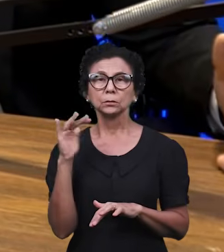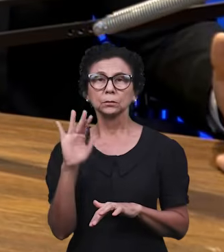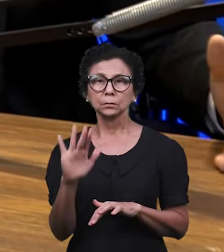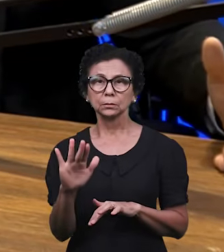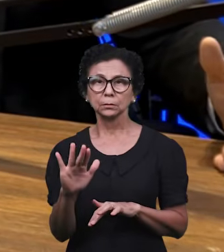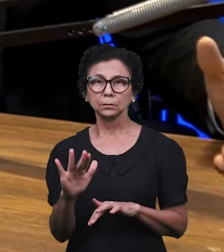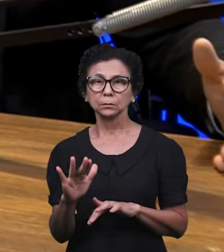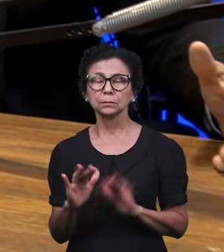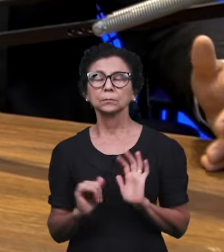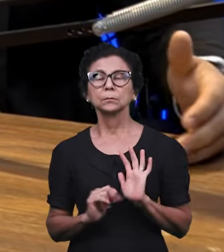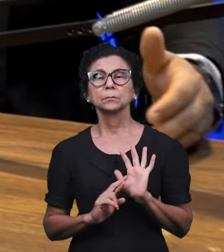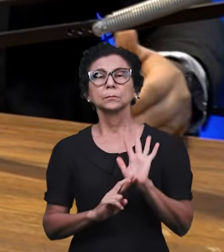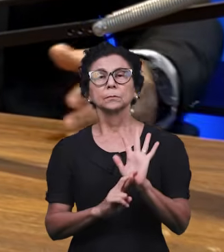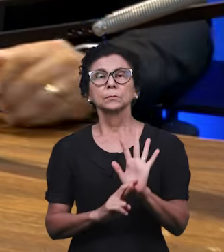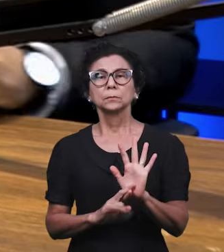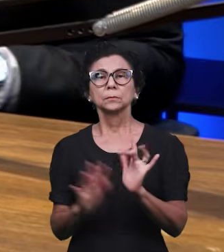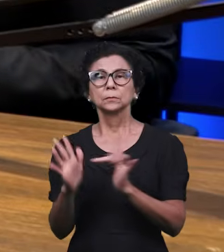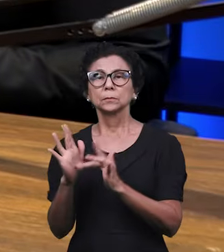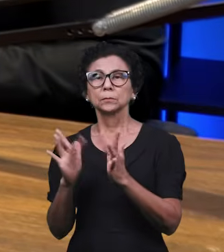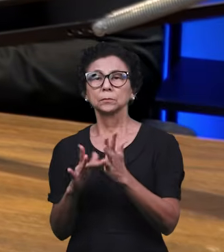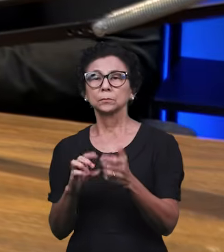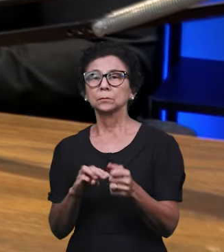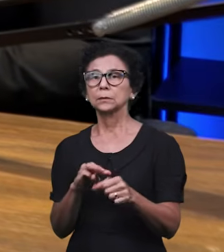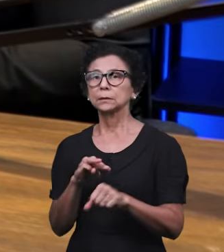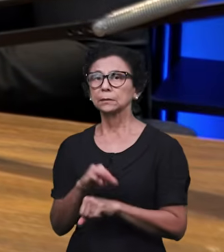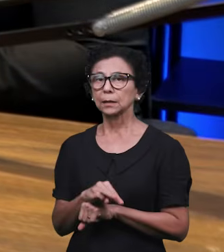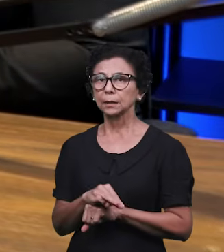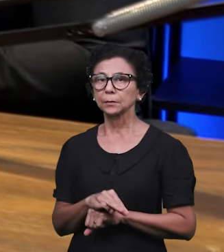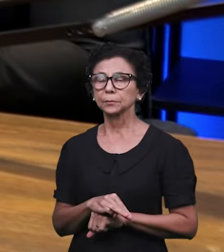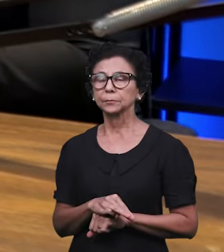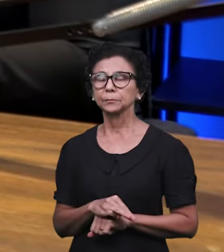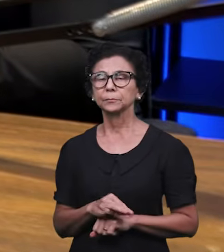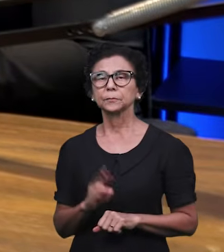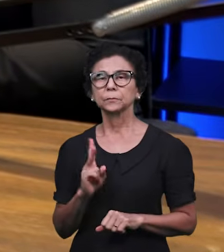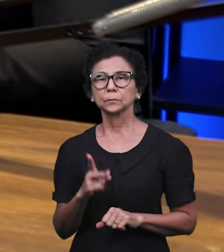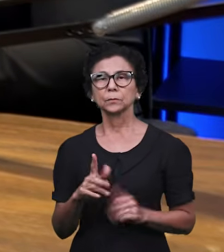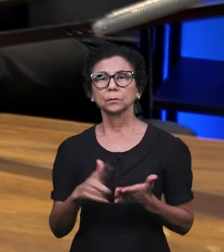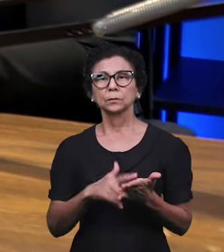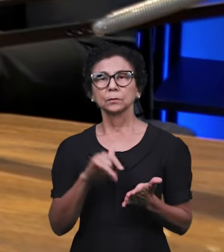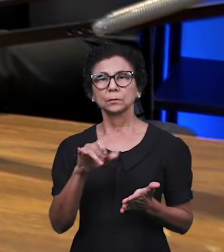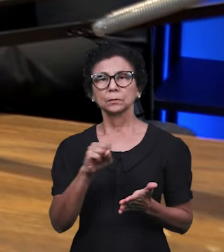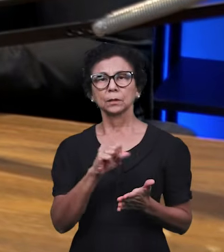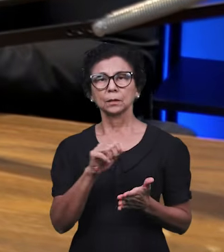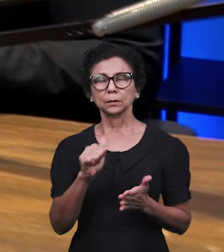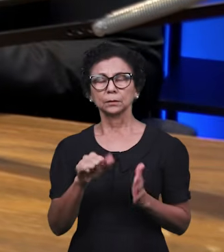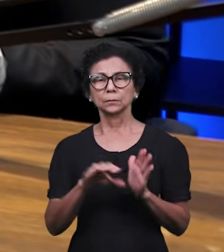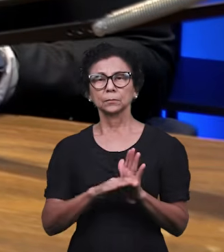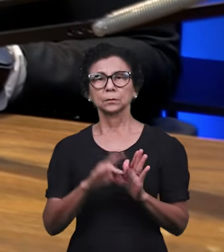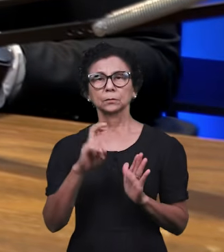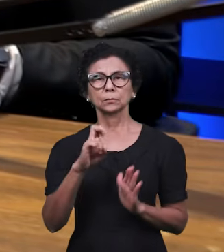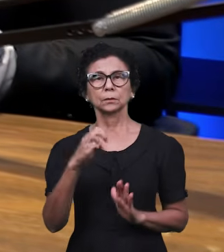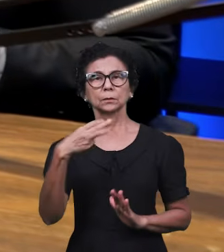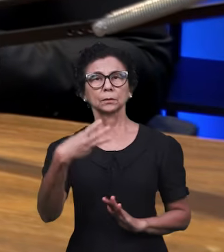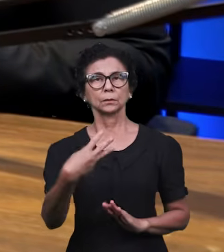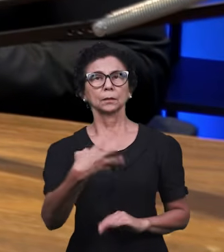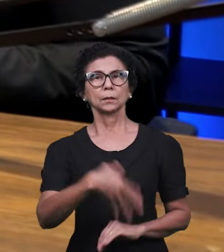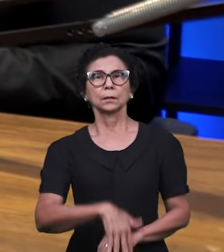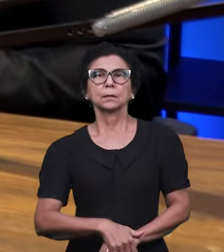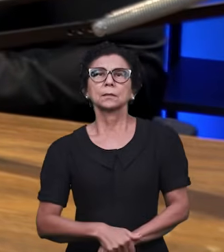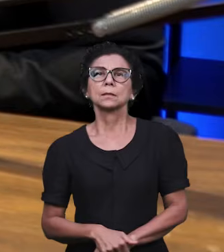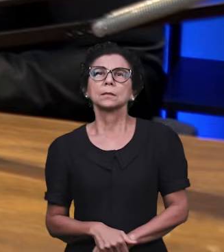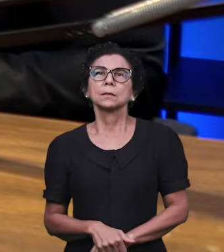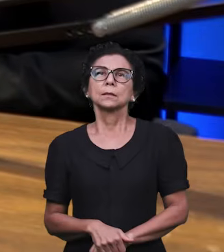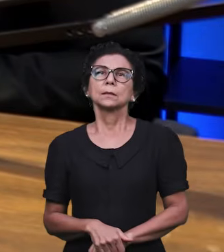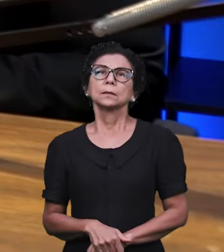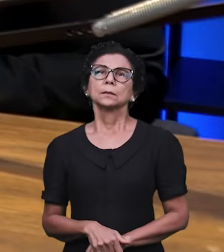Senhor Jesus. E nós vamos ver em Isaías, no capítulo 53, nós vamos ver quando o